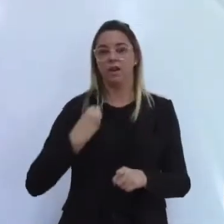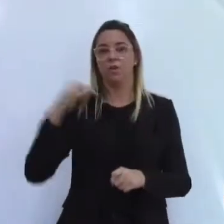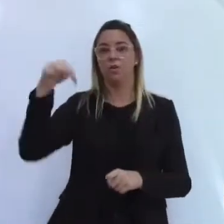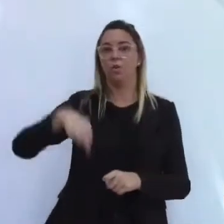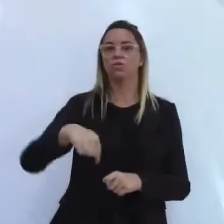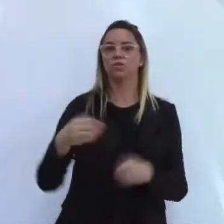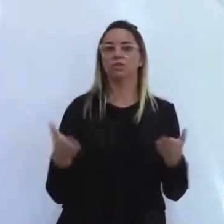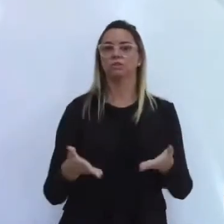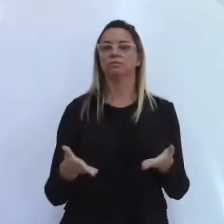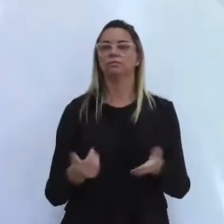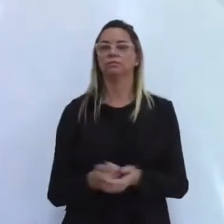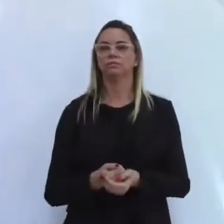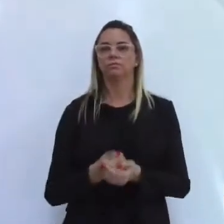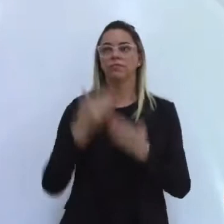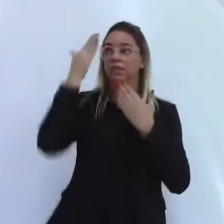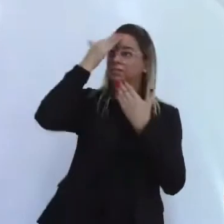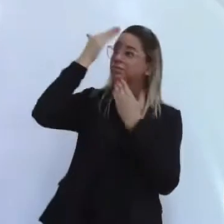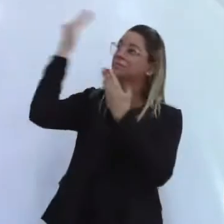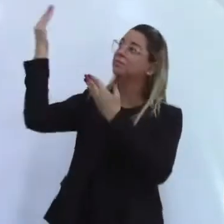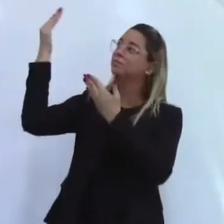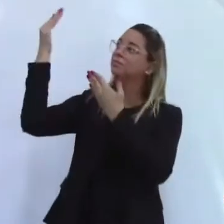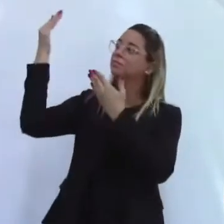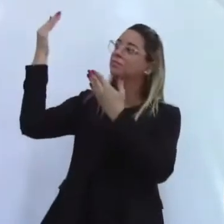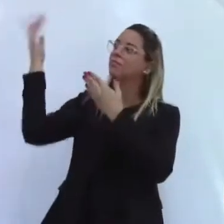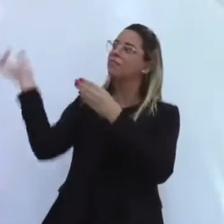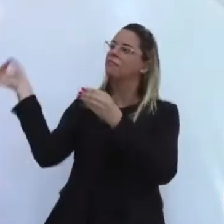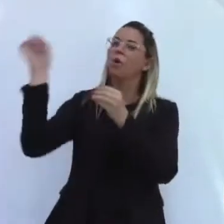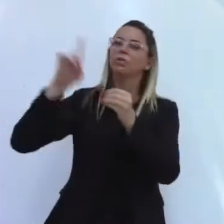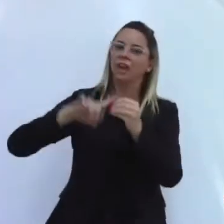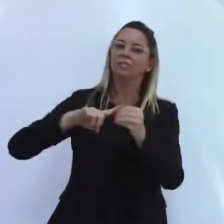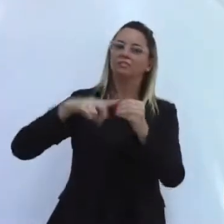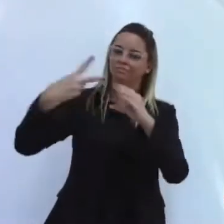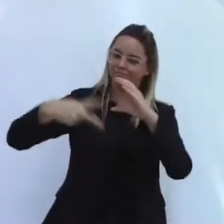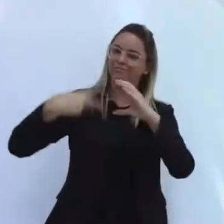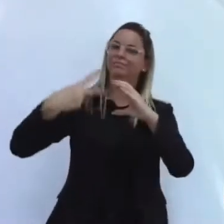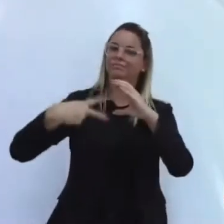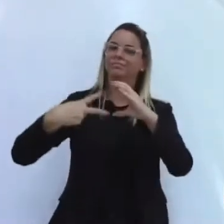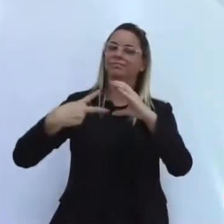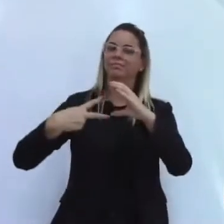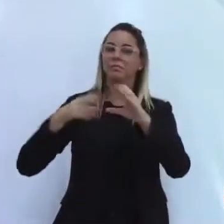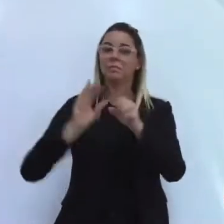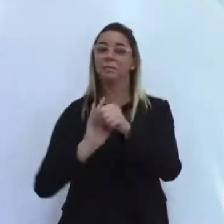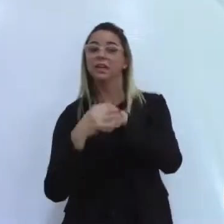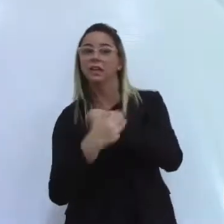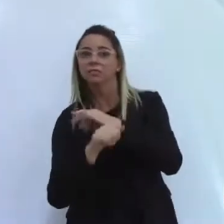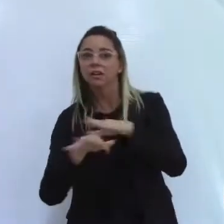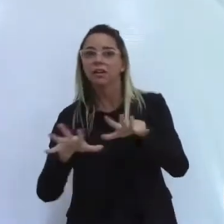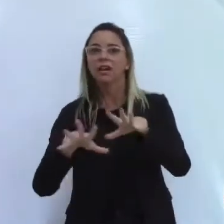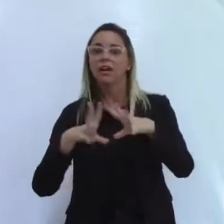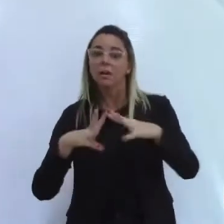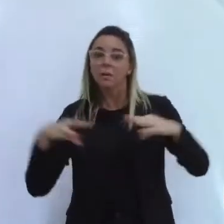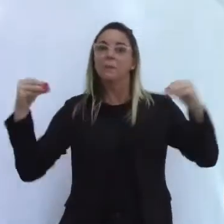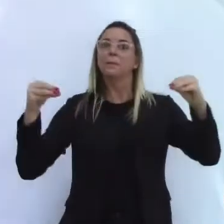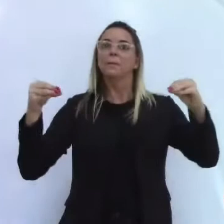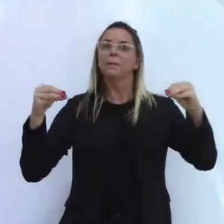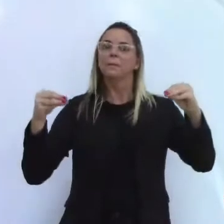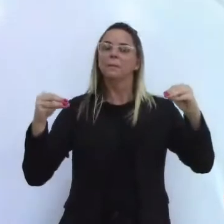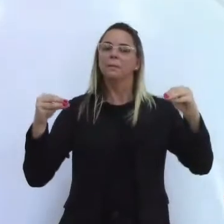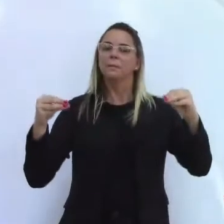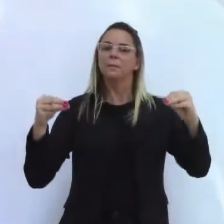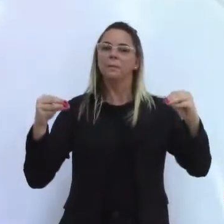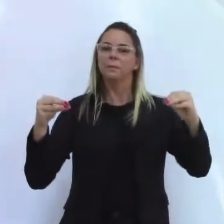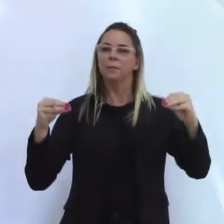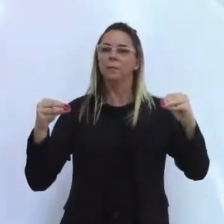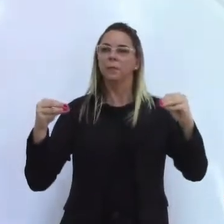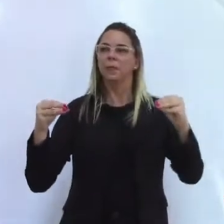graças a Deus estamos voltando ao plenário. Está passando a pandemia, ainda tem a pandemia. Deixa eu sair um